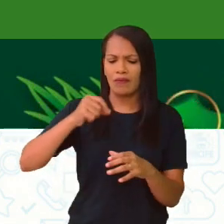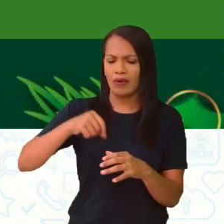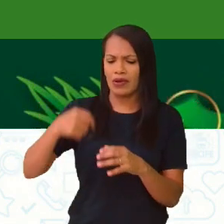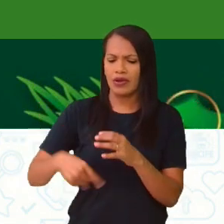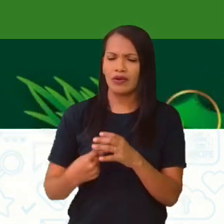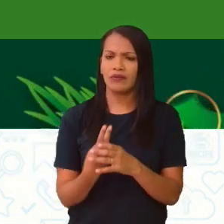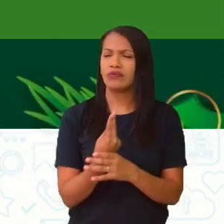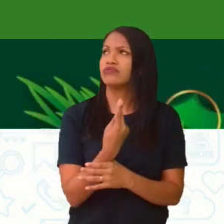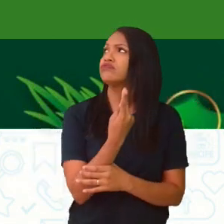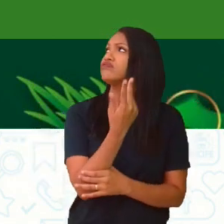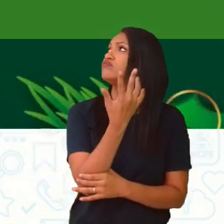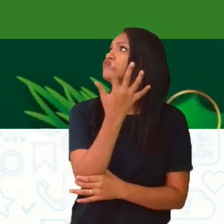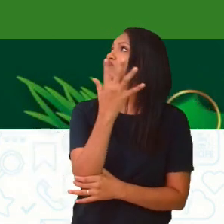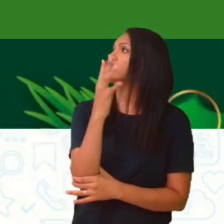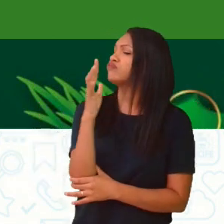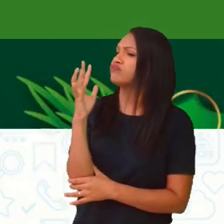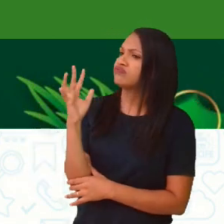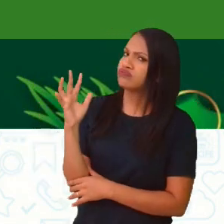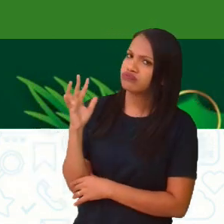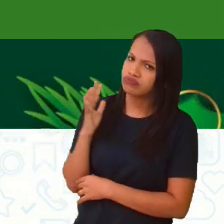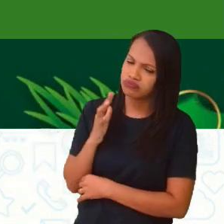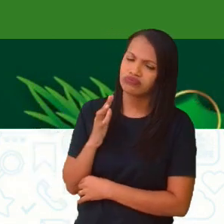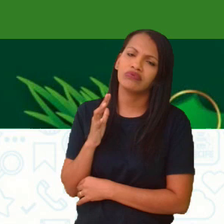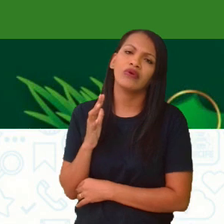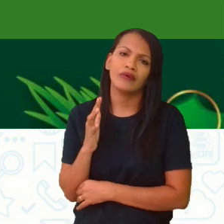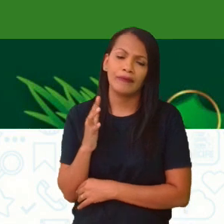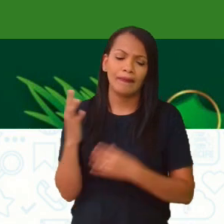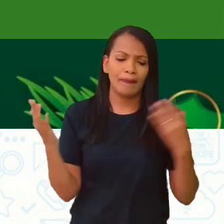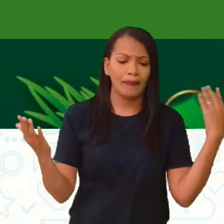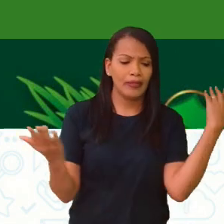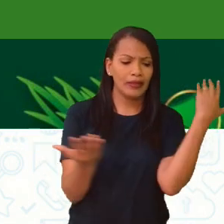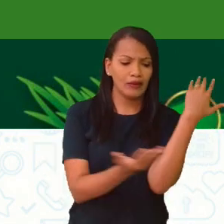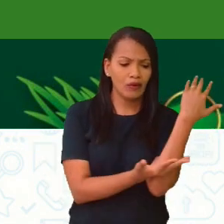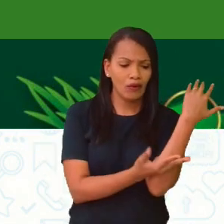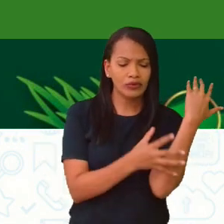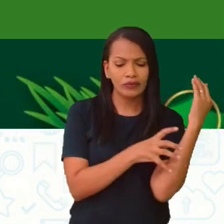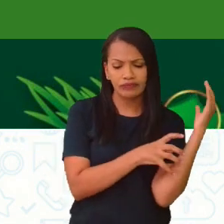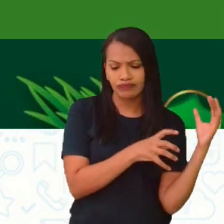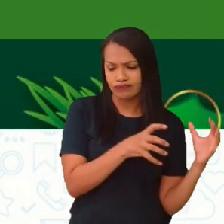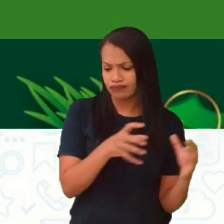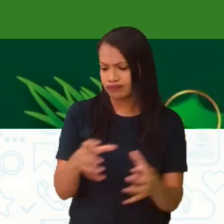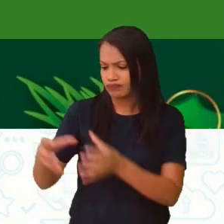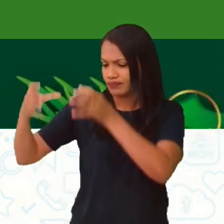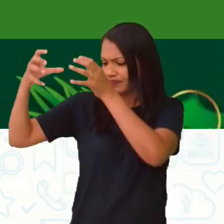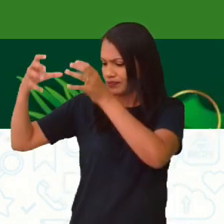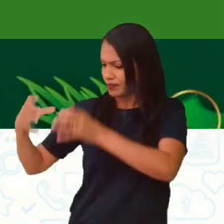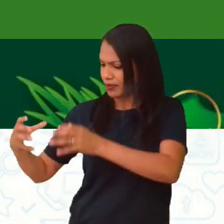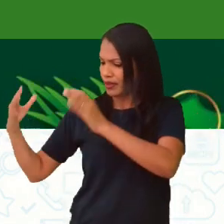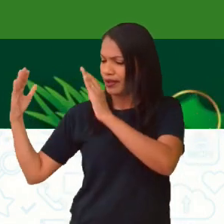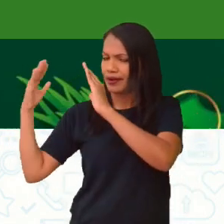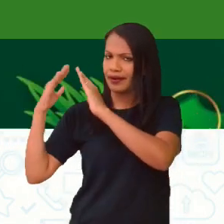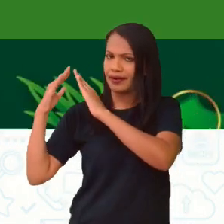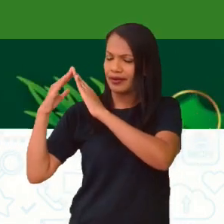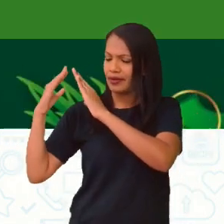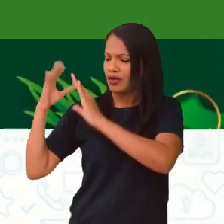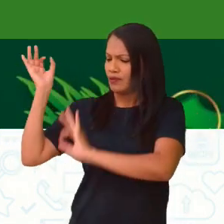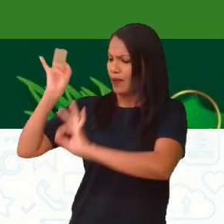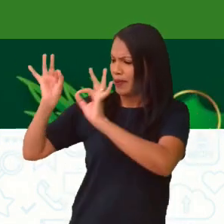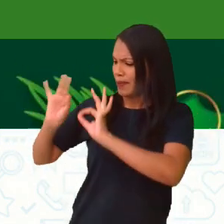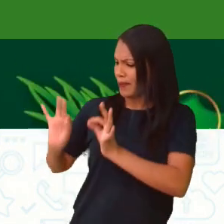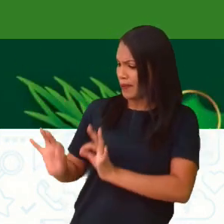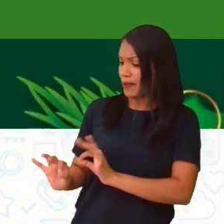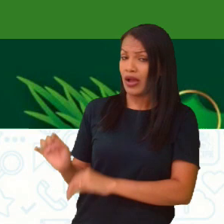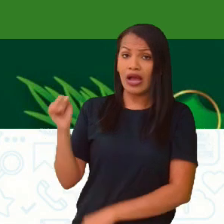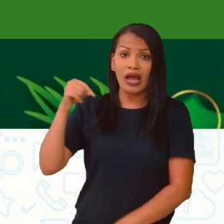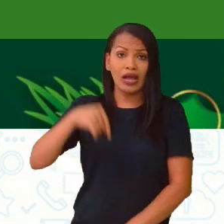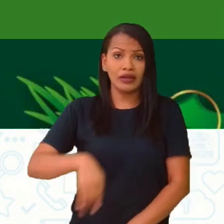No final do ano eles cortam as árvores da plantação original e enfeitam para colocar dentro de casa. Aqui no Brasil